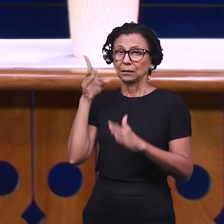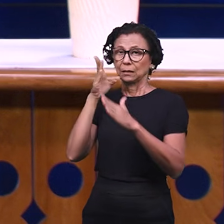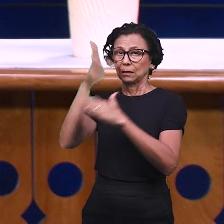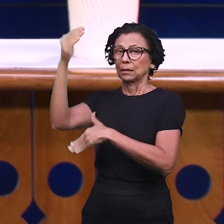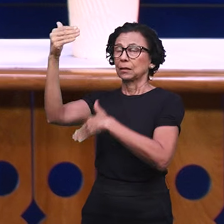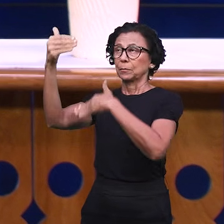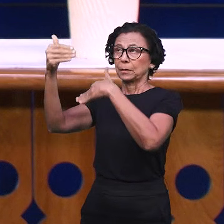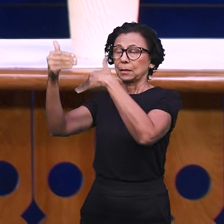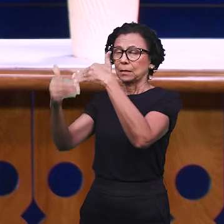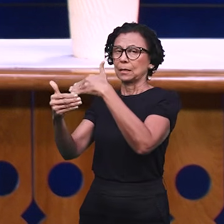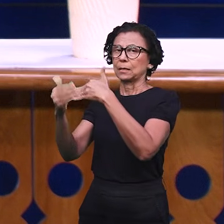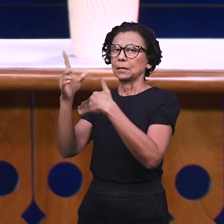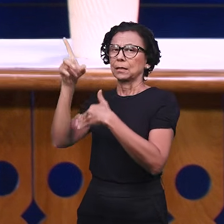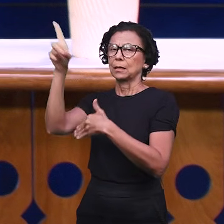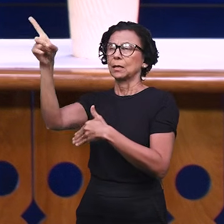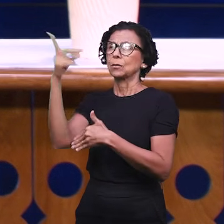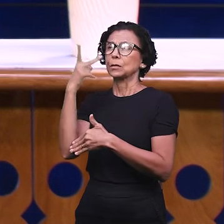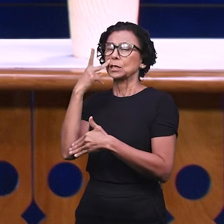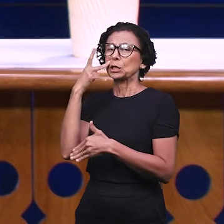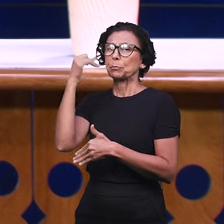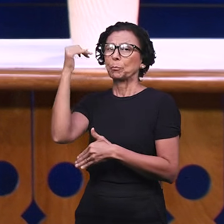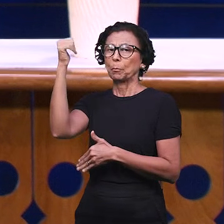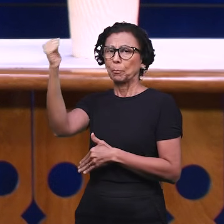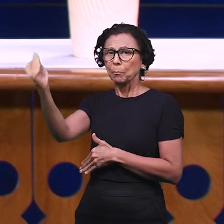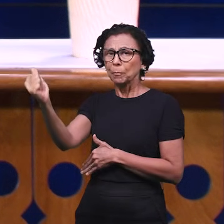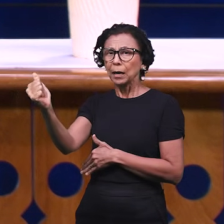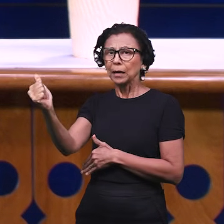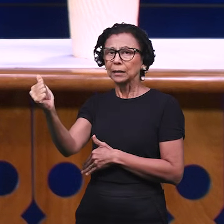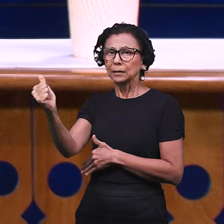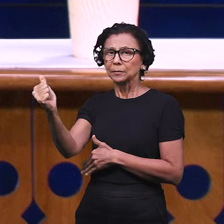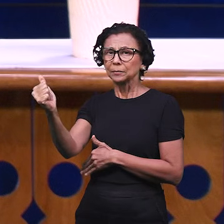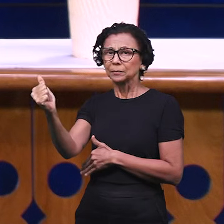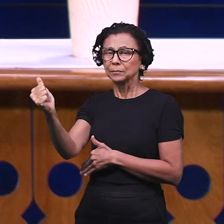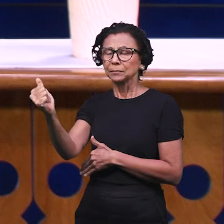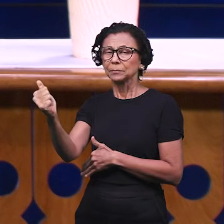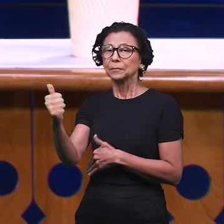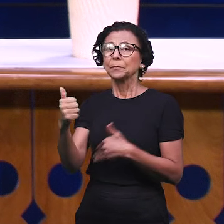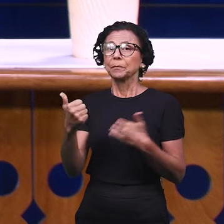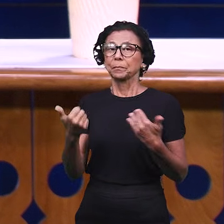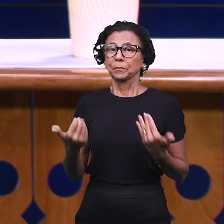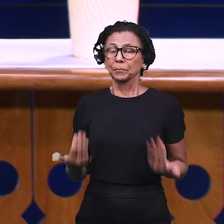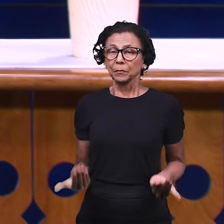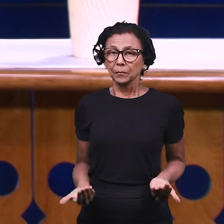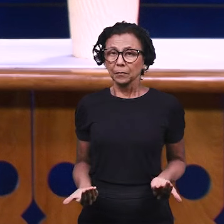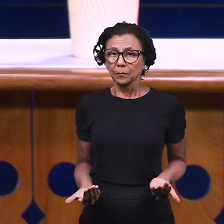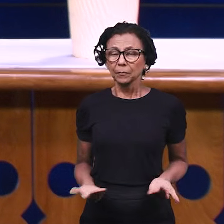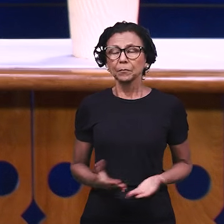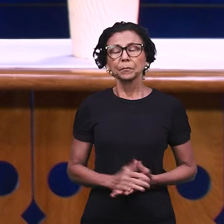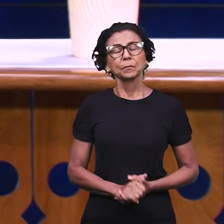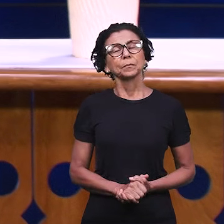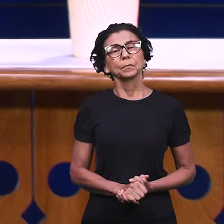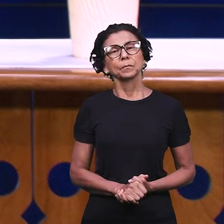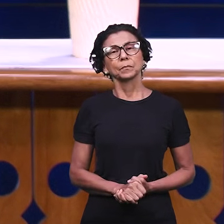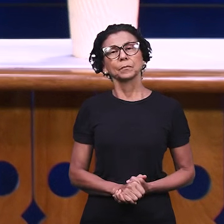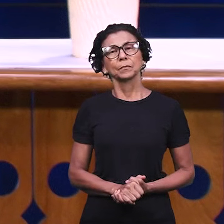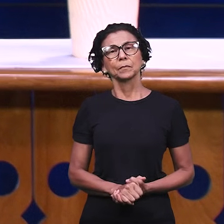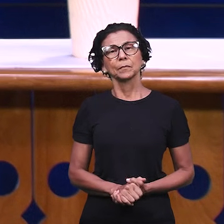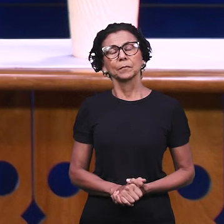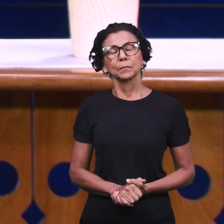de entrarmos na presença do Pai pelo seu sangue, este mesmo direito, o Senhor está dando àqueles